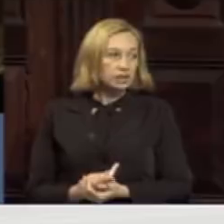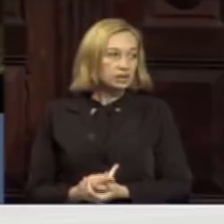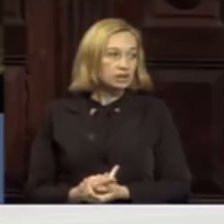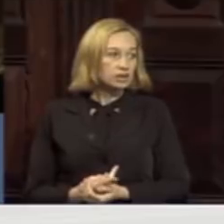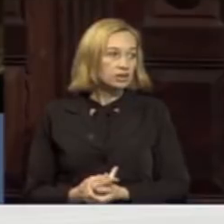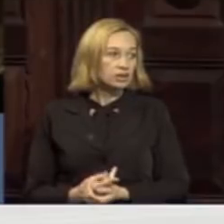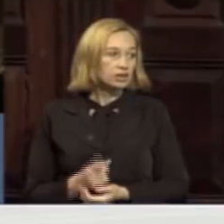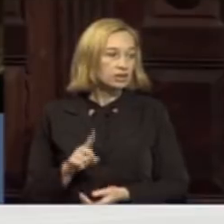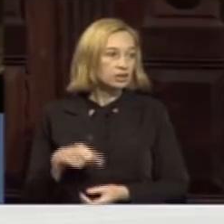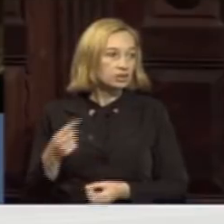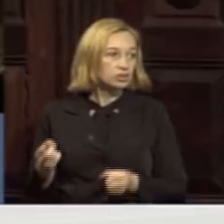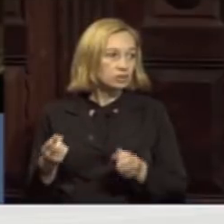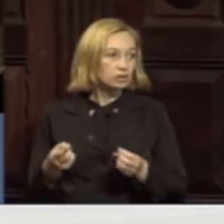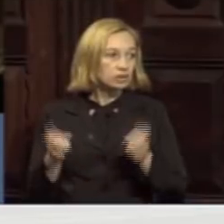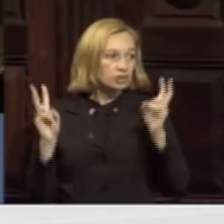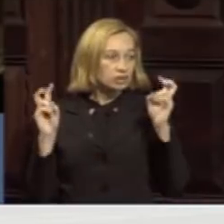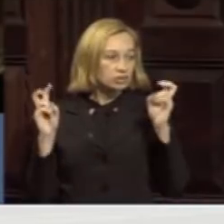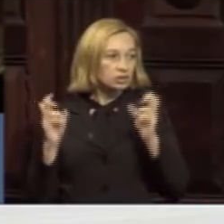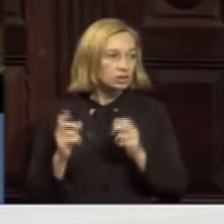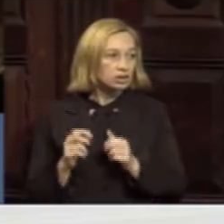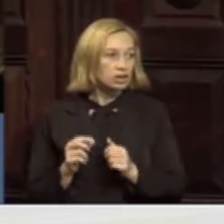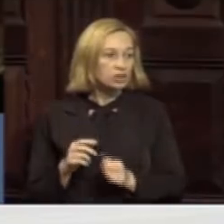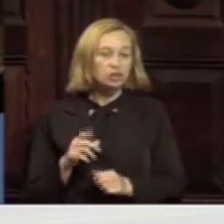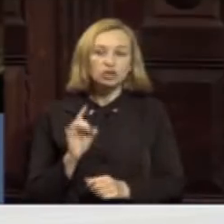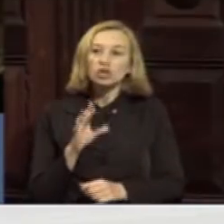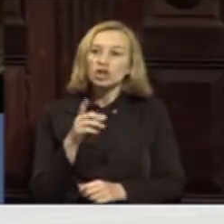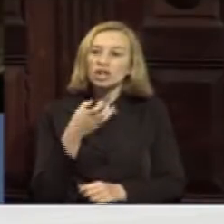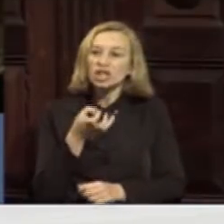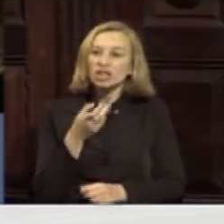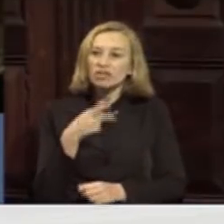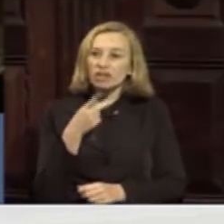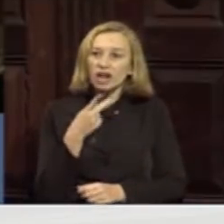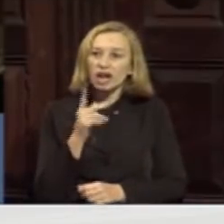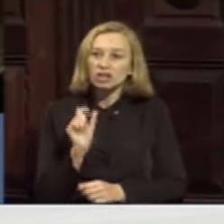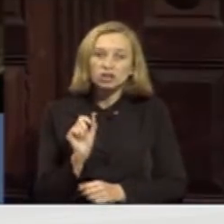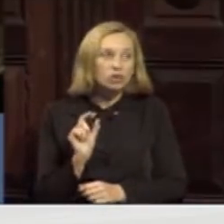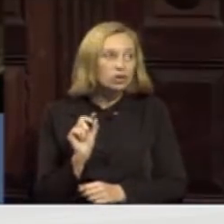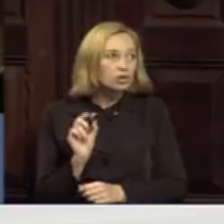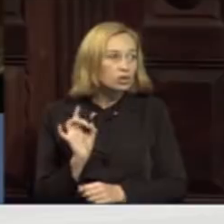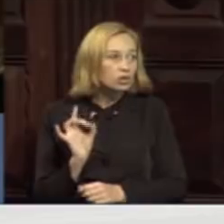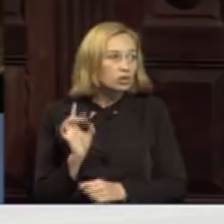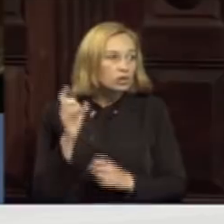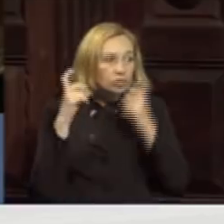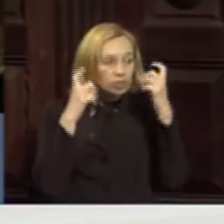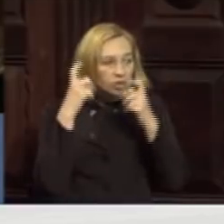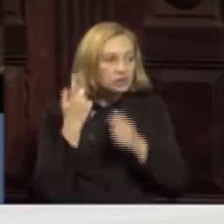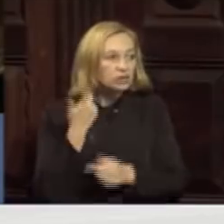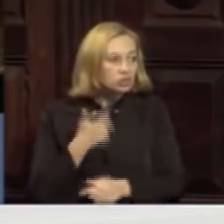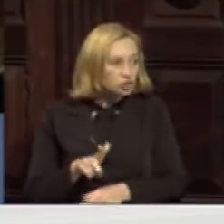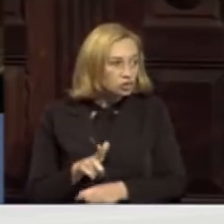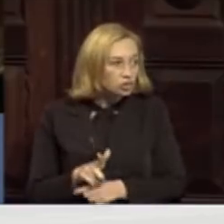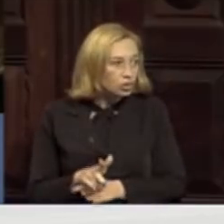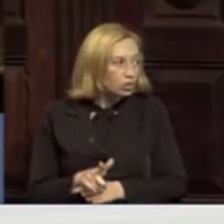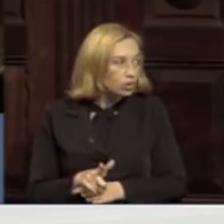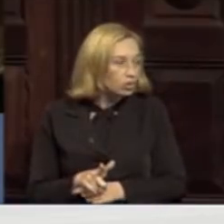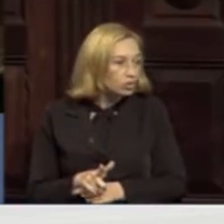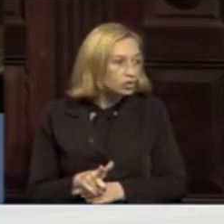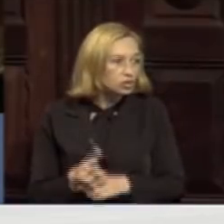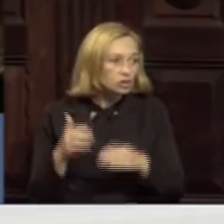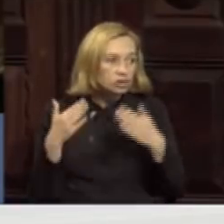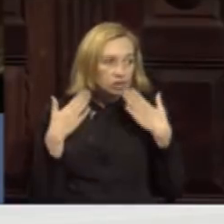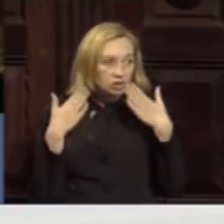tema que eu abordaria, o tempo já não me permite, só queria pontuá-lo, e não falei mais do que isso, minha preocupação de novo, e ontem fiz contato